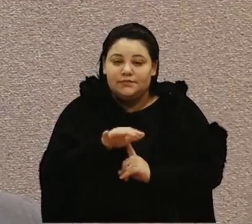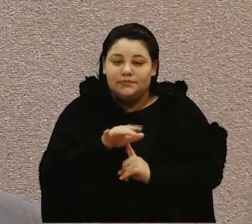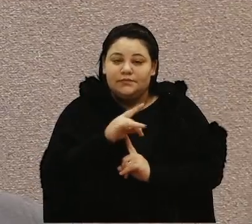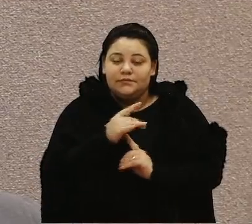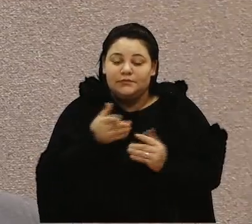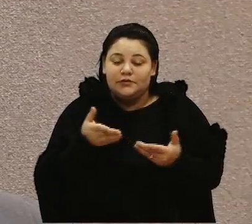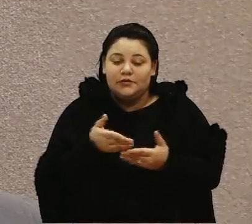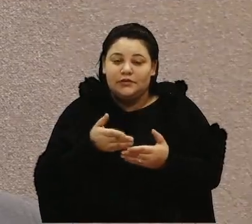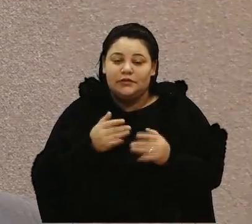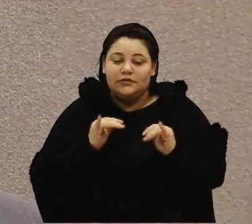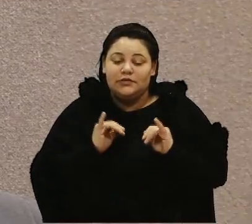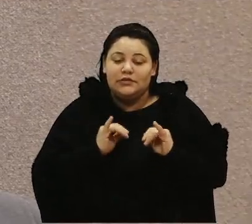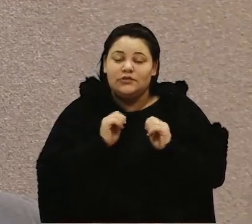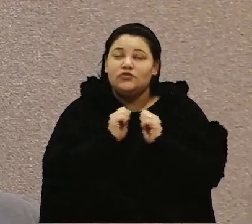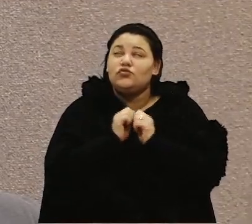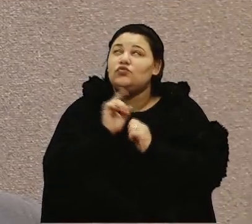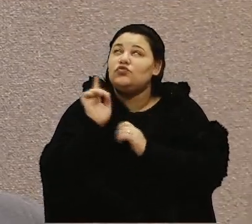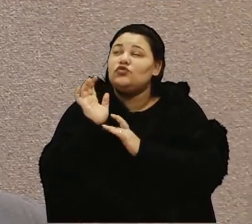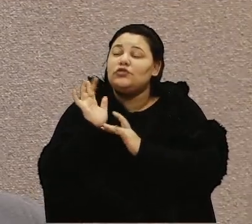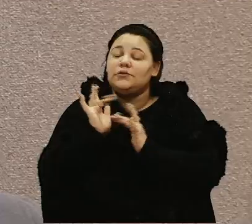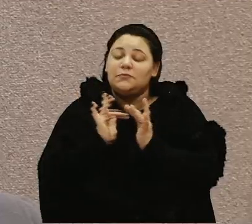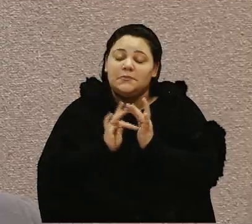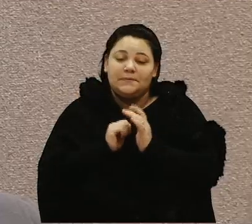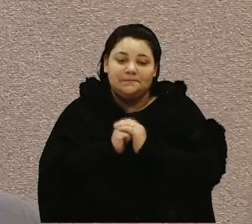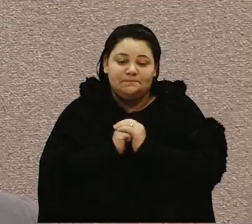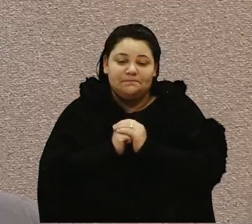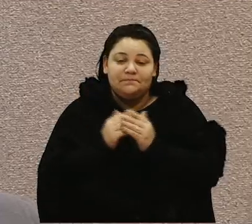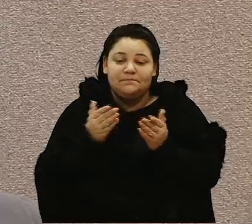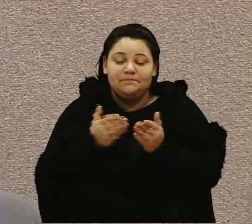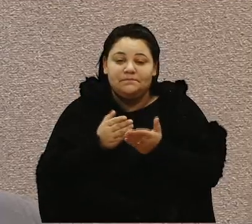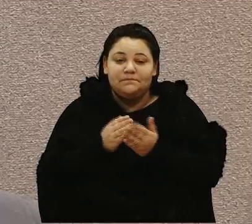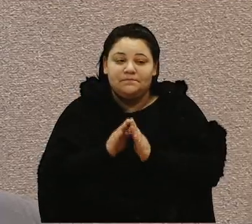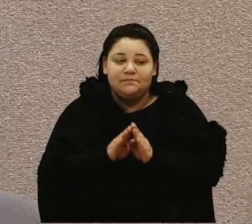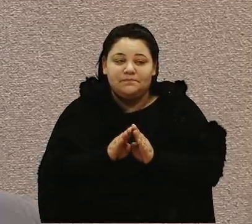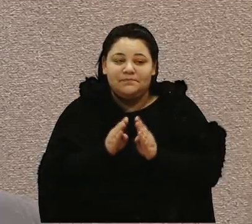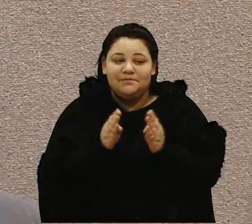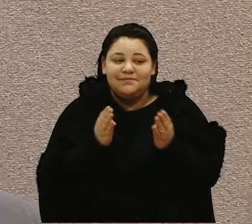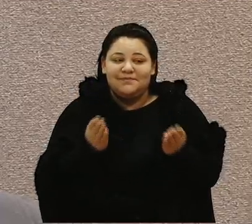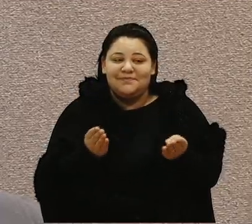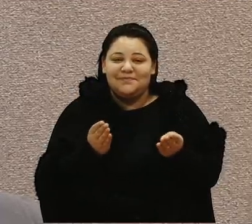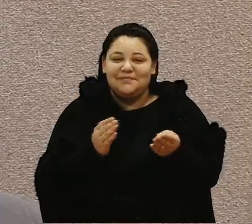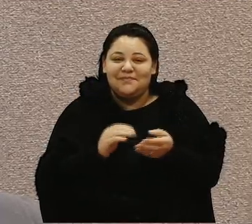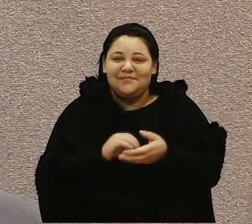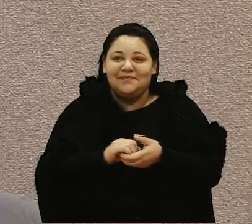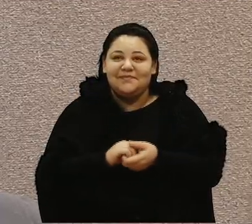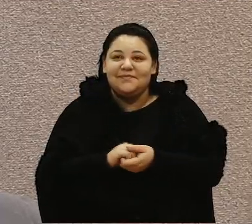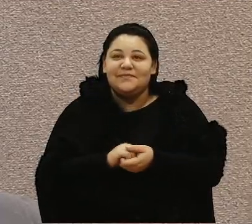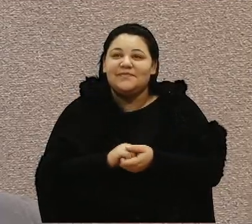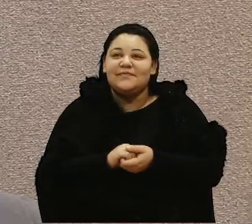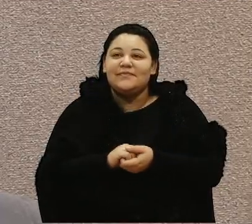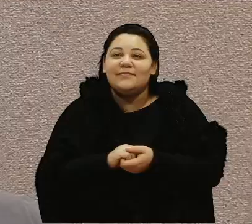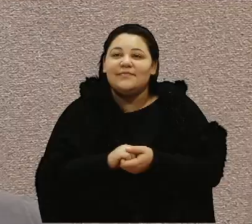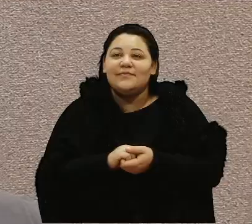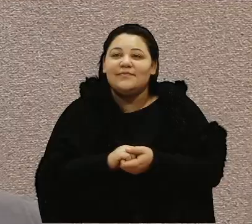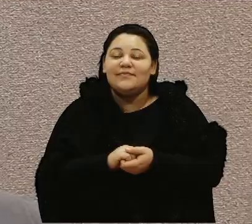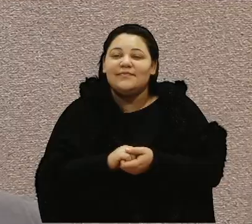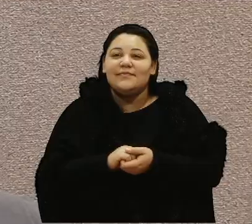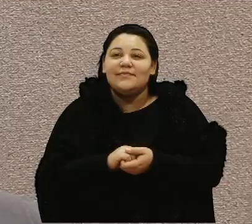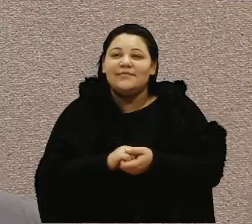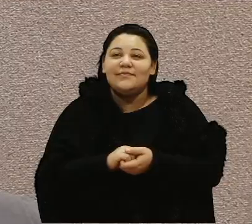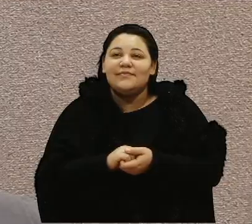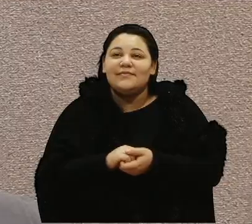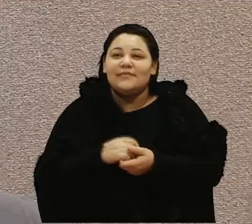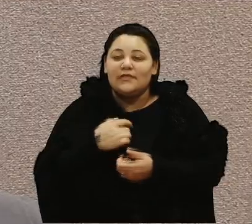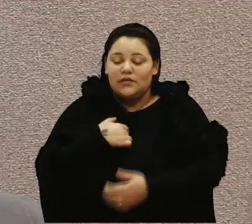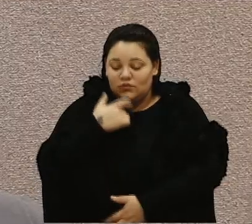descansa junto do pai. Peço a palavra, E senhor aqui eu presidente. trago uma passagem que a própria Elisa publicou nas suas redes. Eu sou